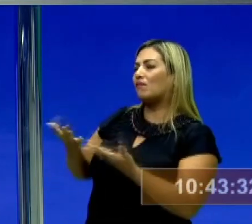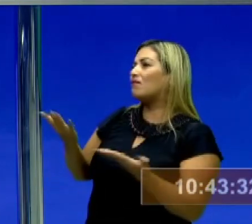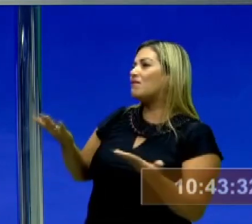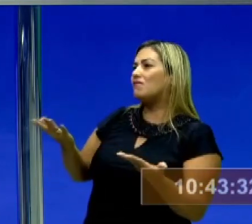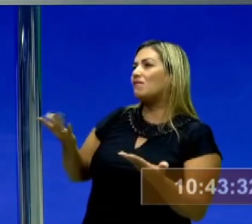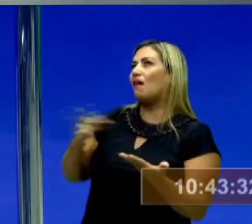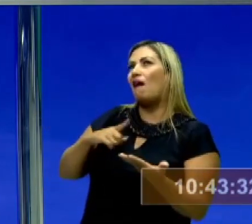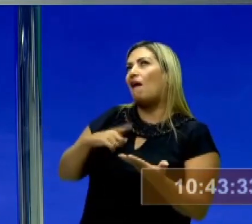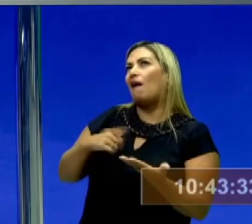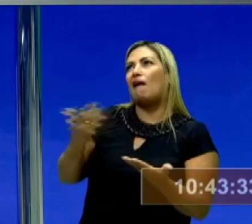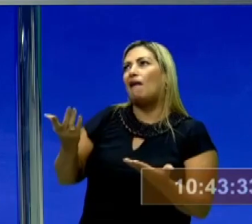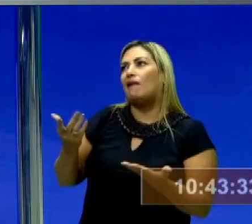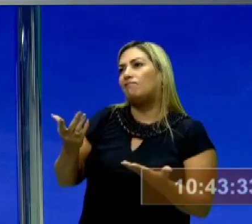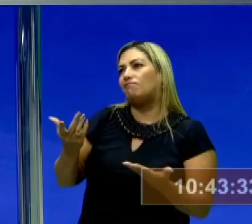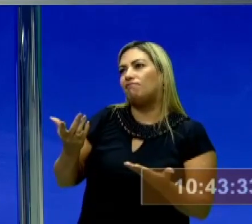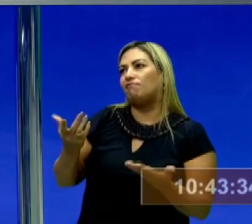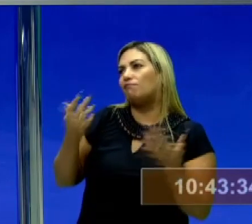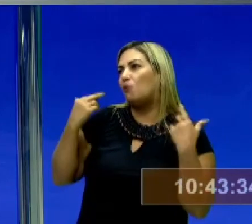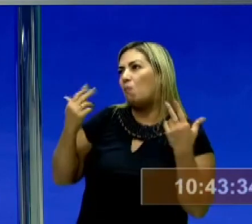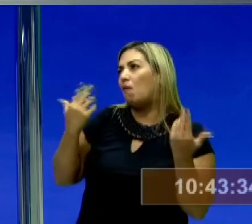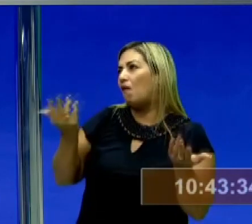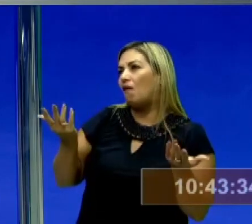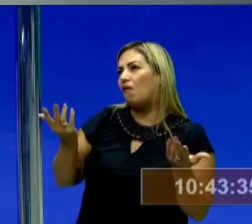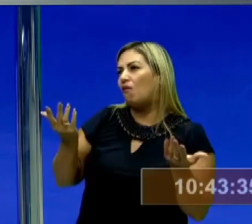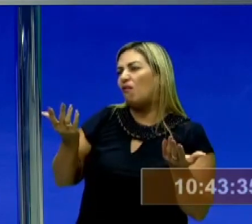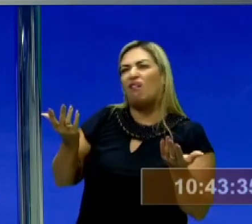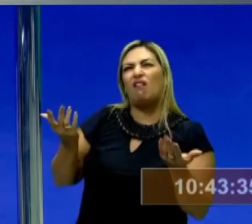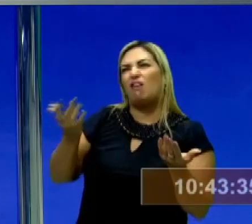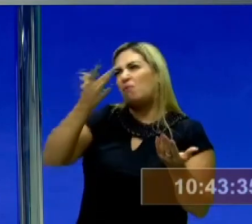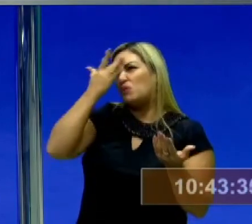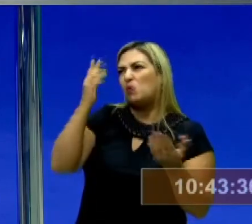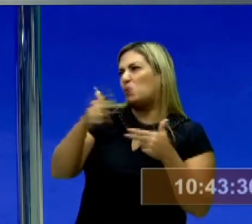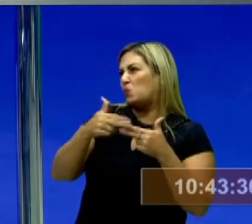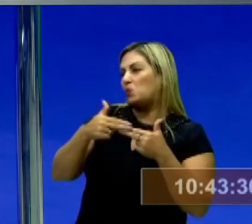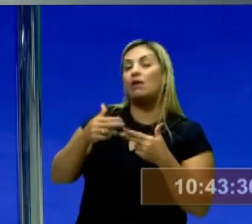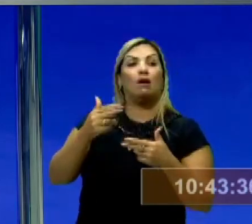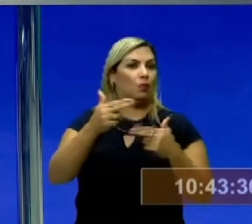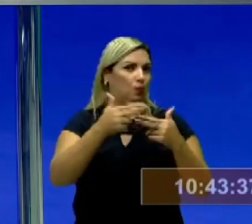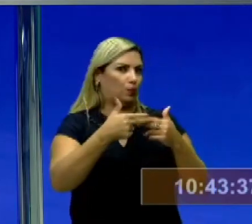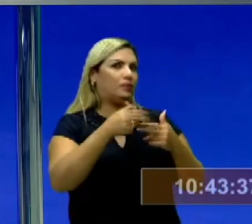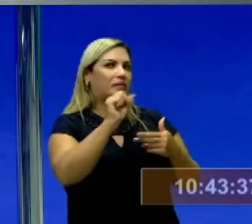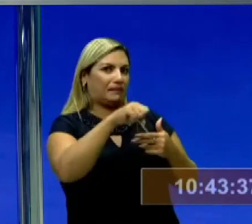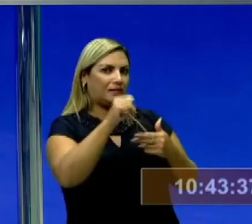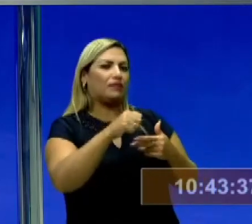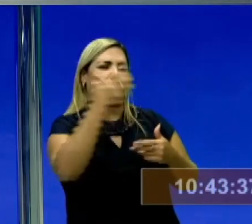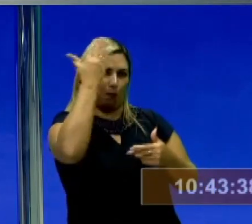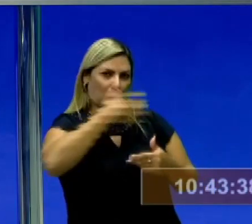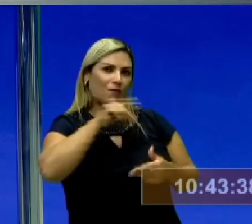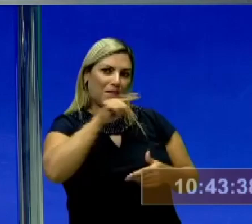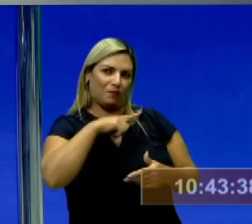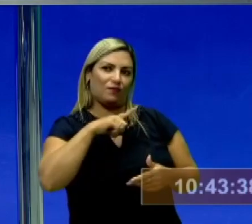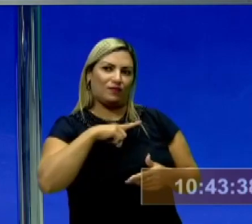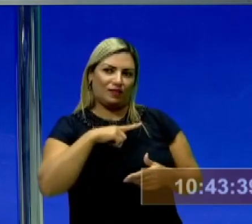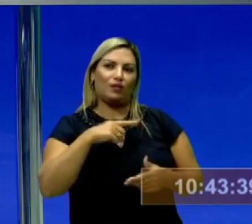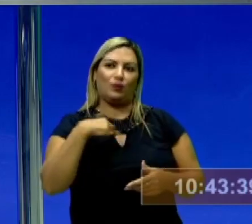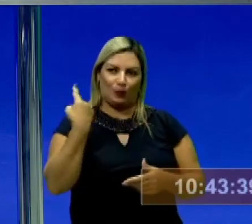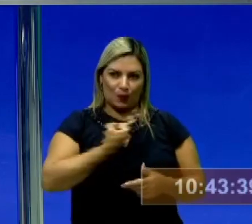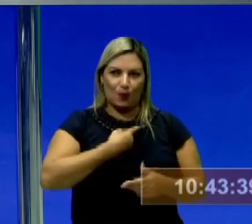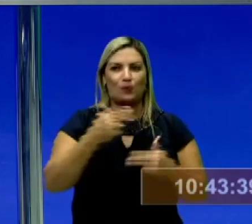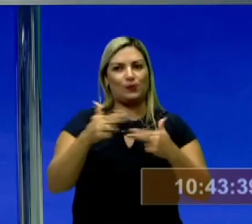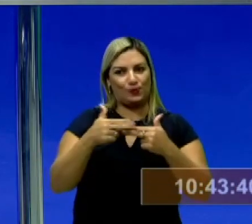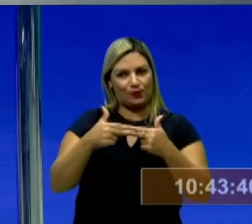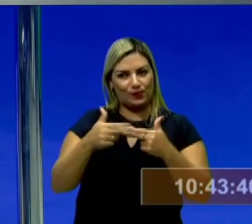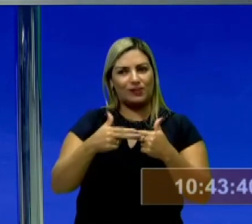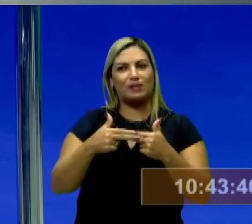Poxa, isso aí é uma coisa assim tão, sabe, tão que ninguém usa? Usa sim. E eu vou provar para você que nós usamos